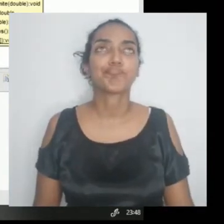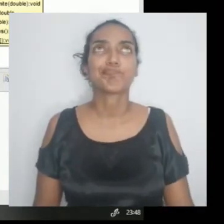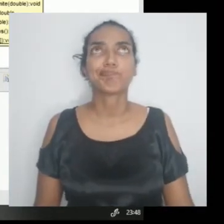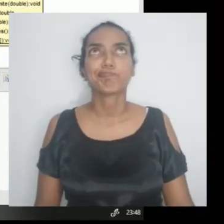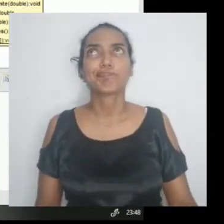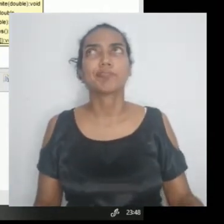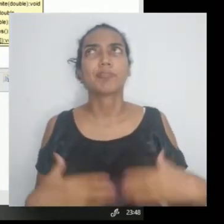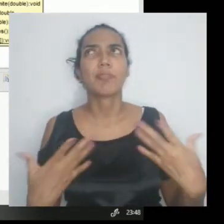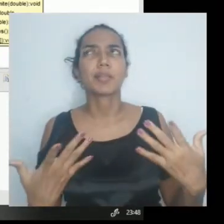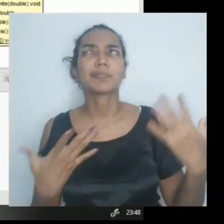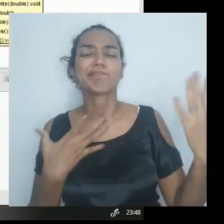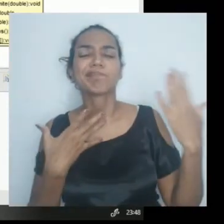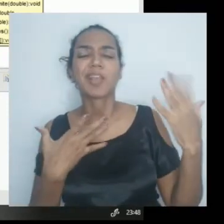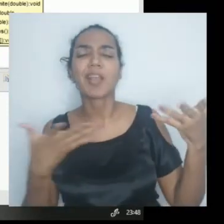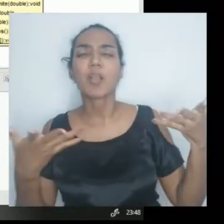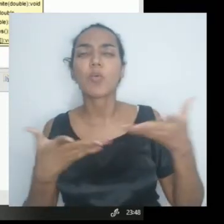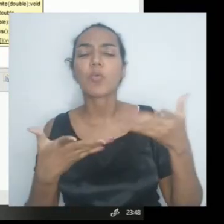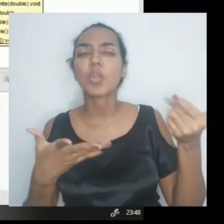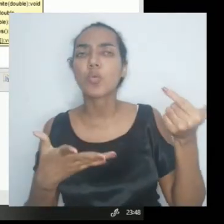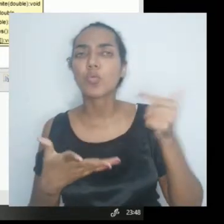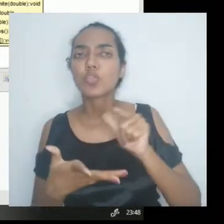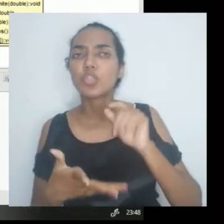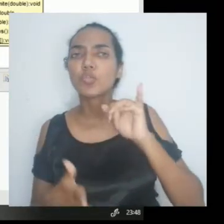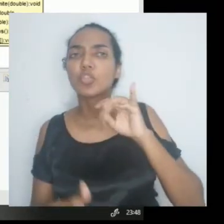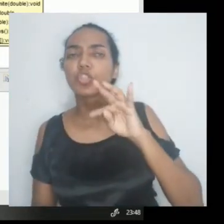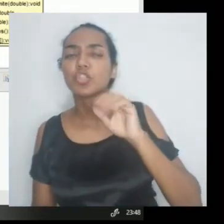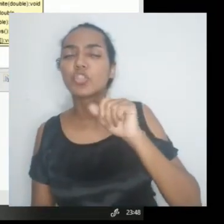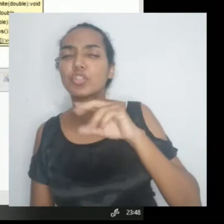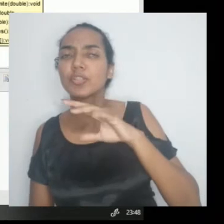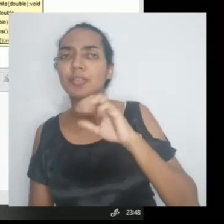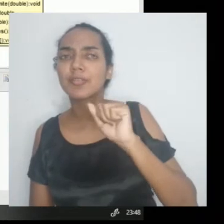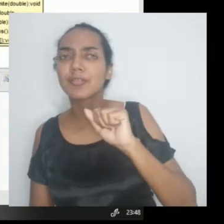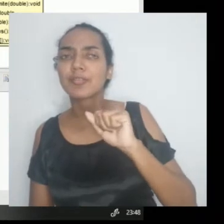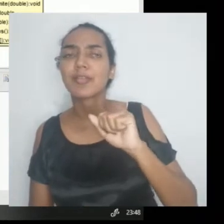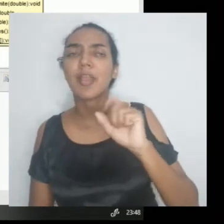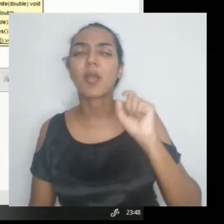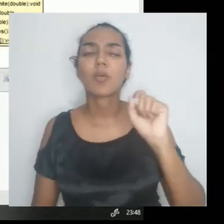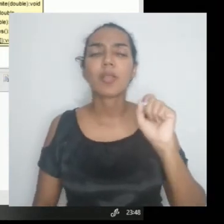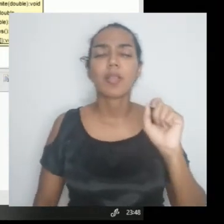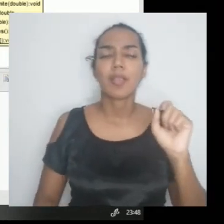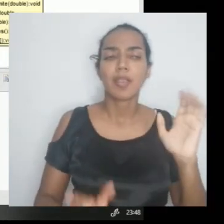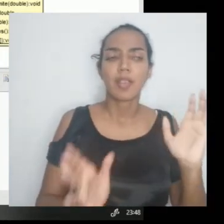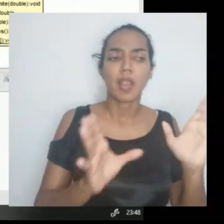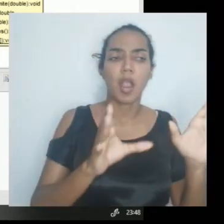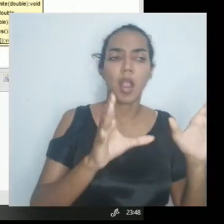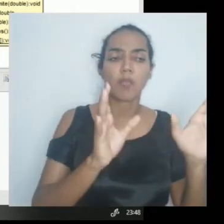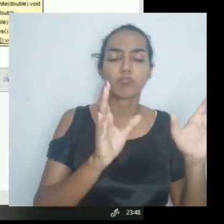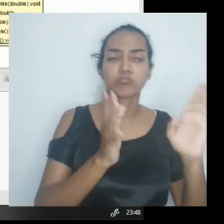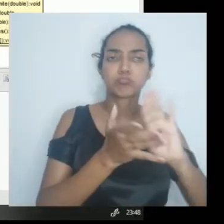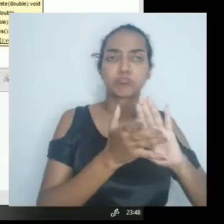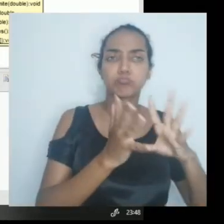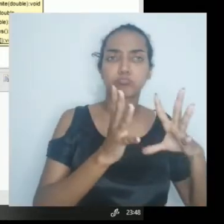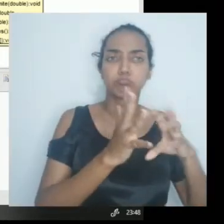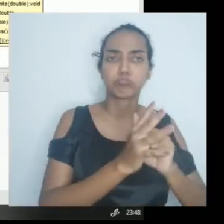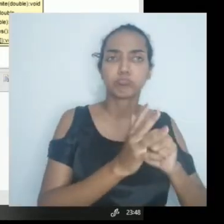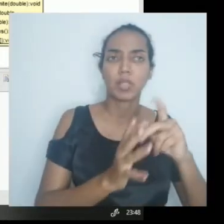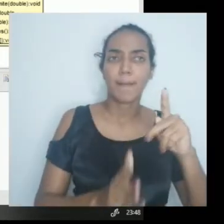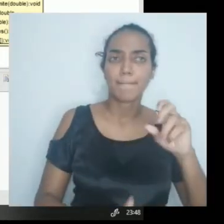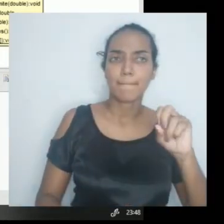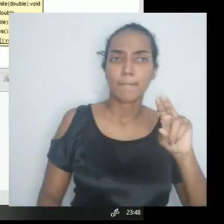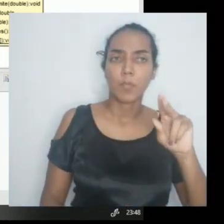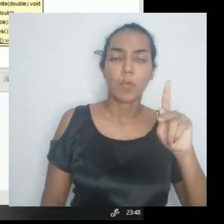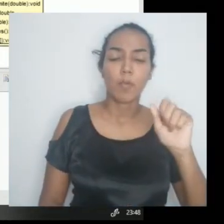mas poupança? A gente já viu que é possível fazer isso. Só que a poupança